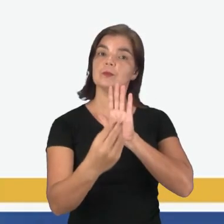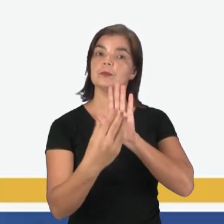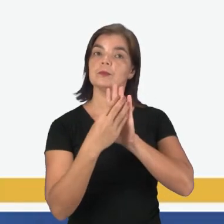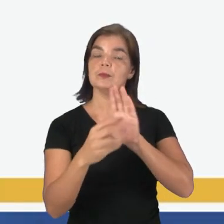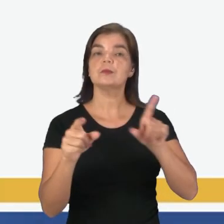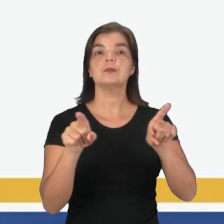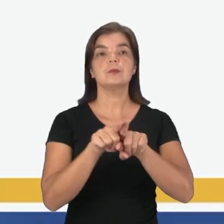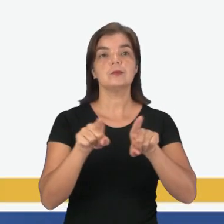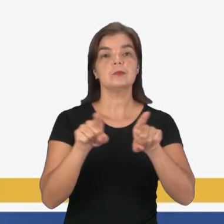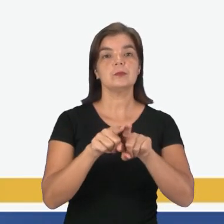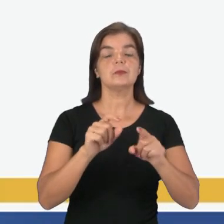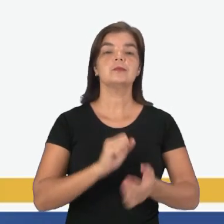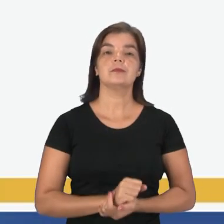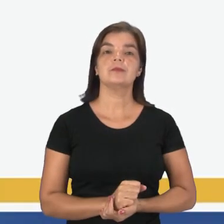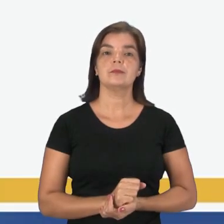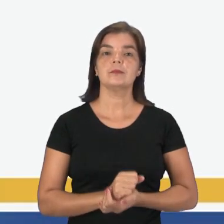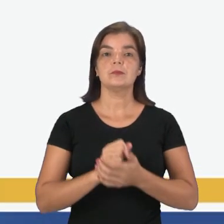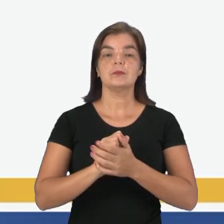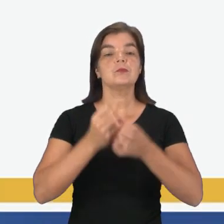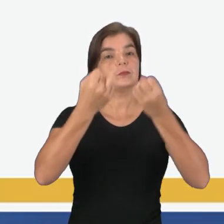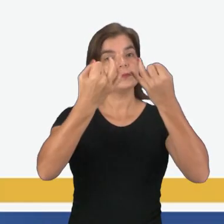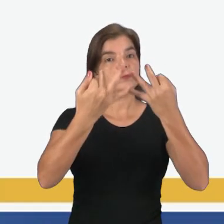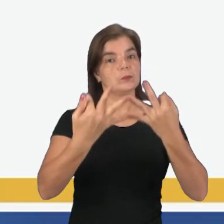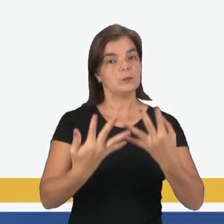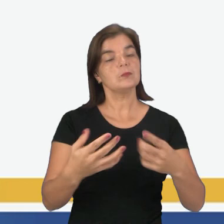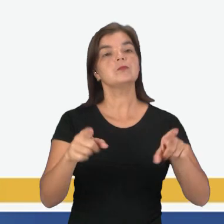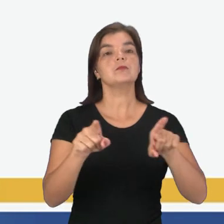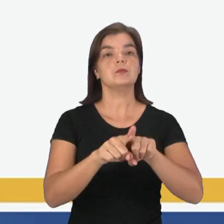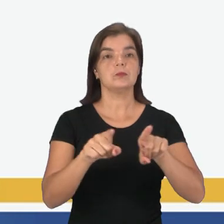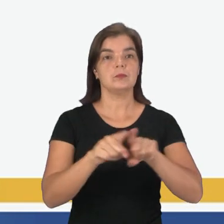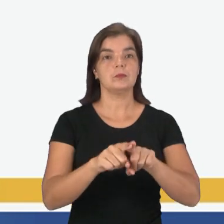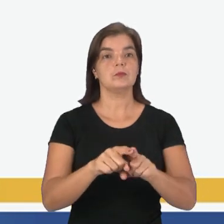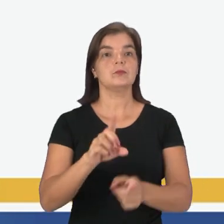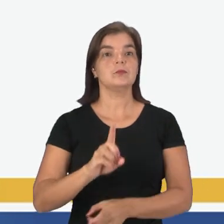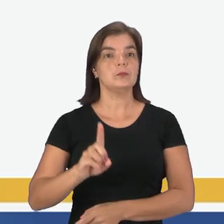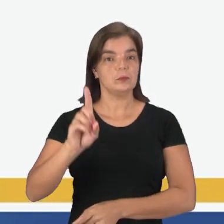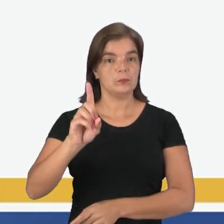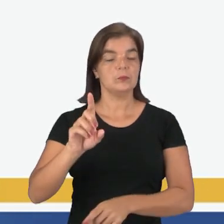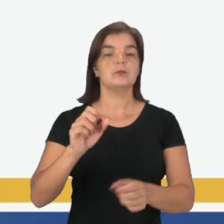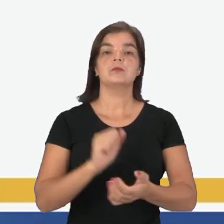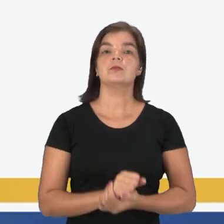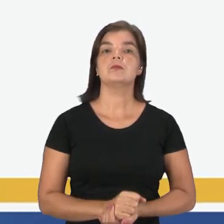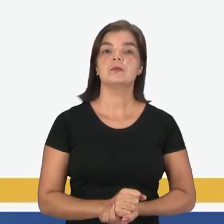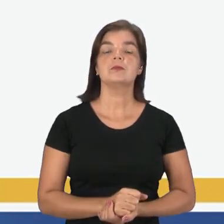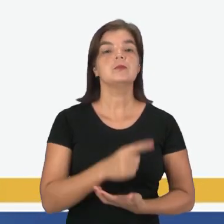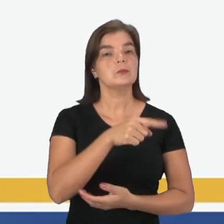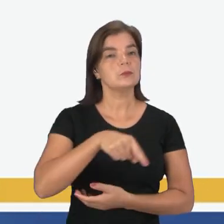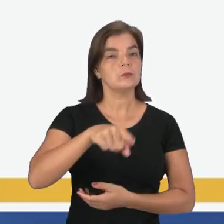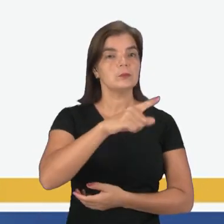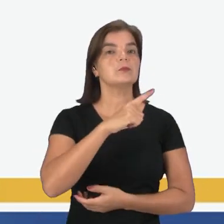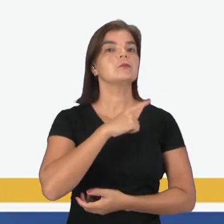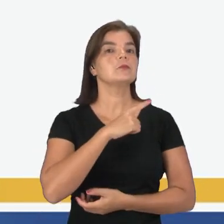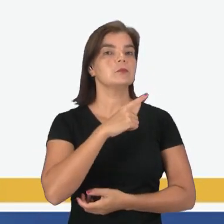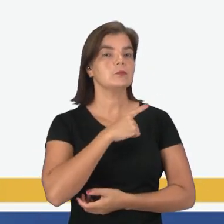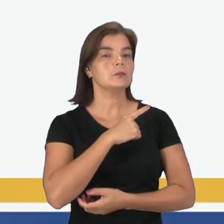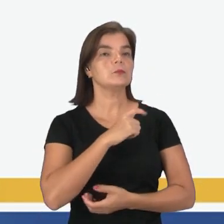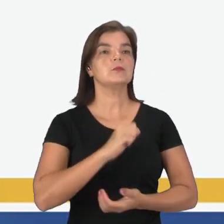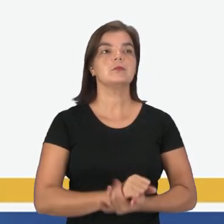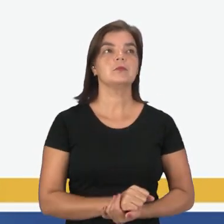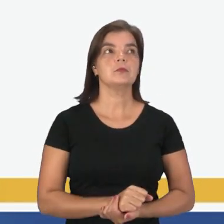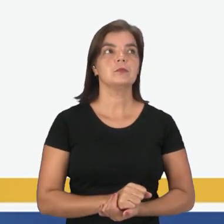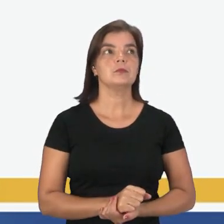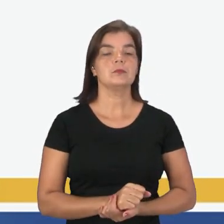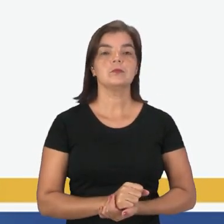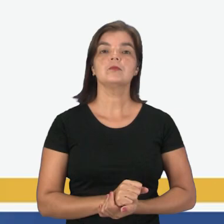entre os modelos de conceitos a respeito do transcendente. Não é? Então você tem